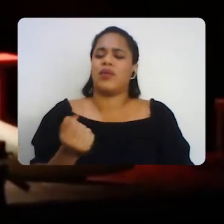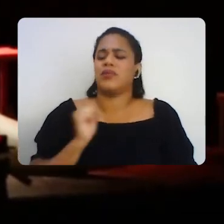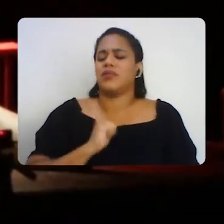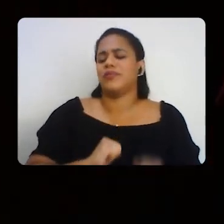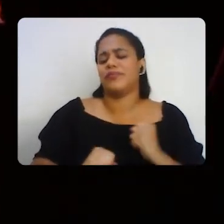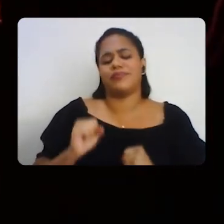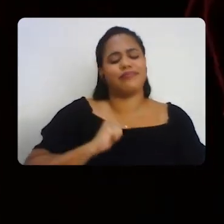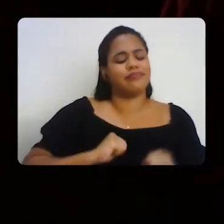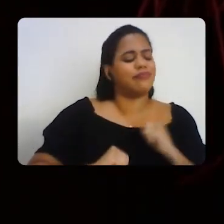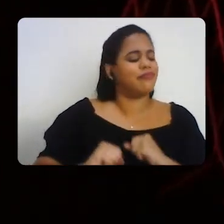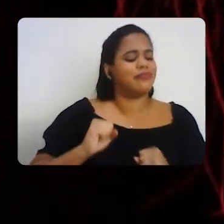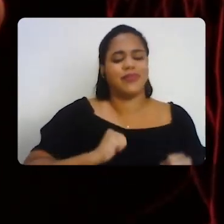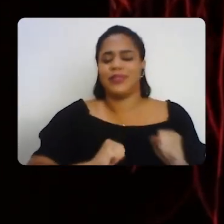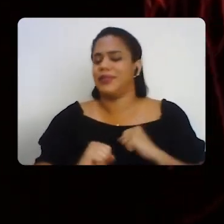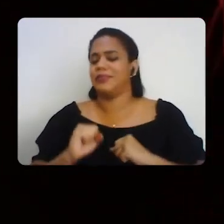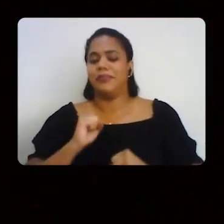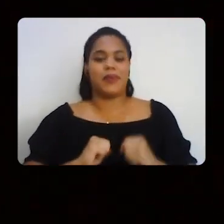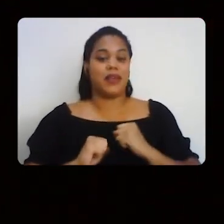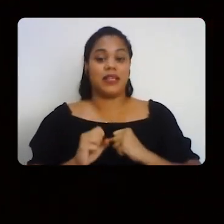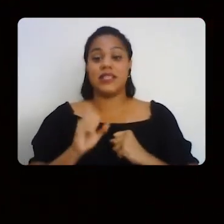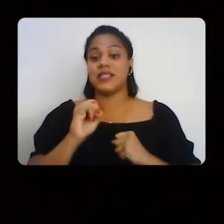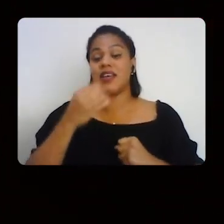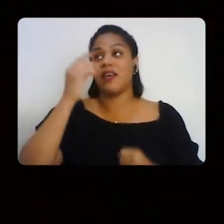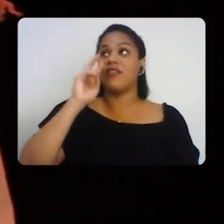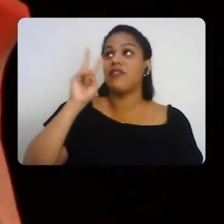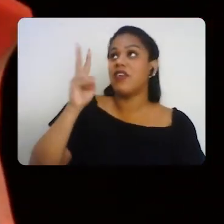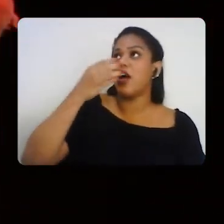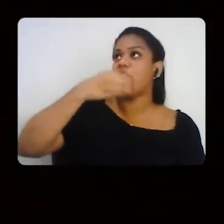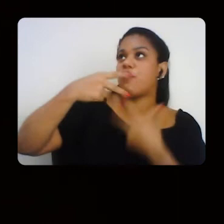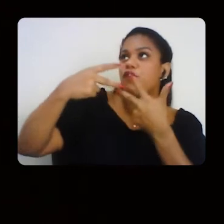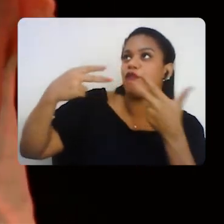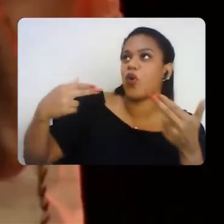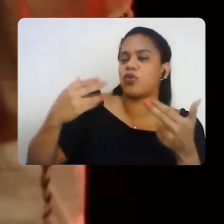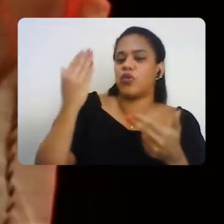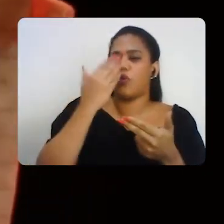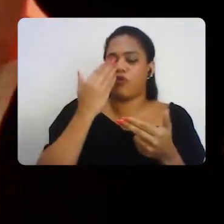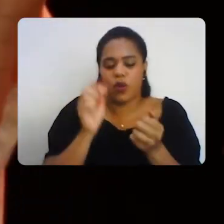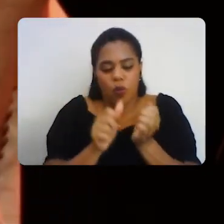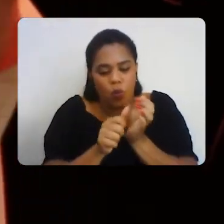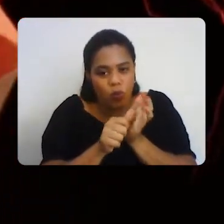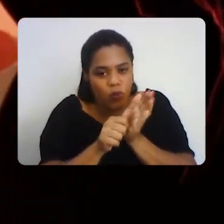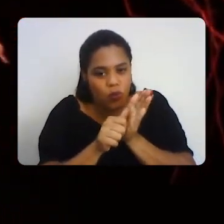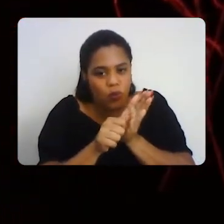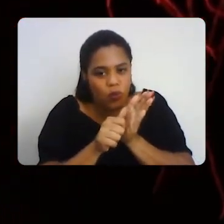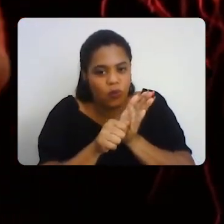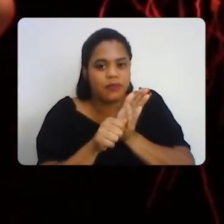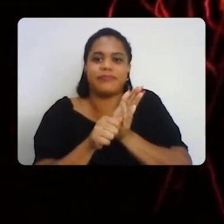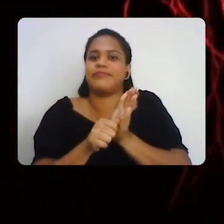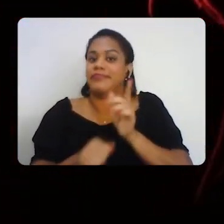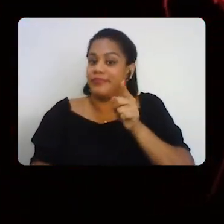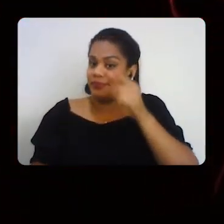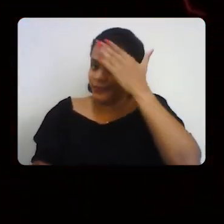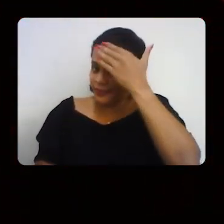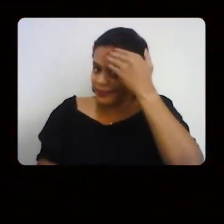é desesperação. Quem vê fruta no pé não vê caroço